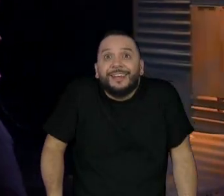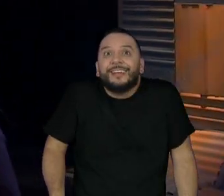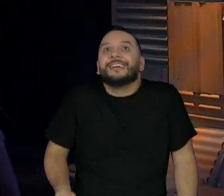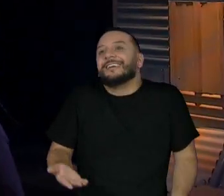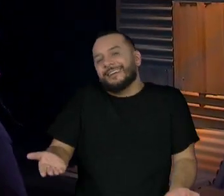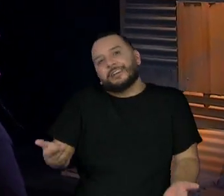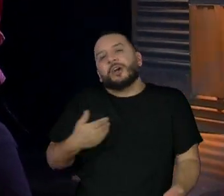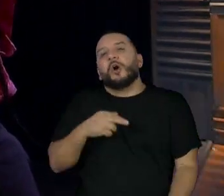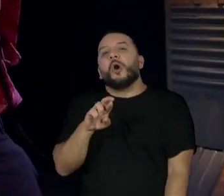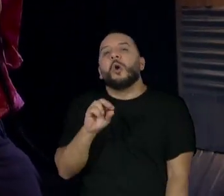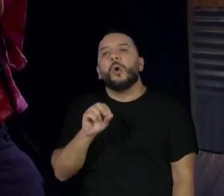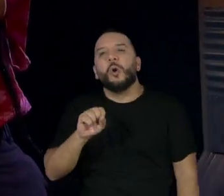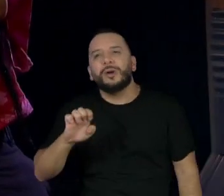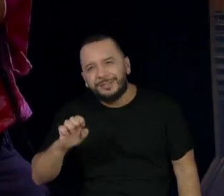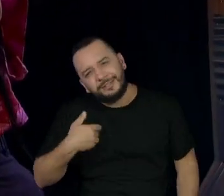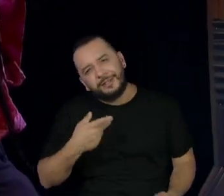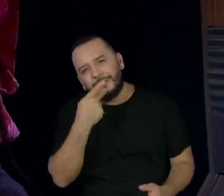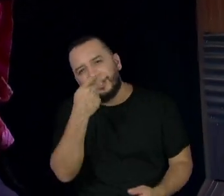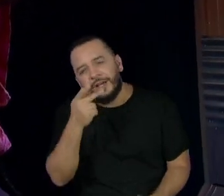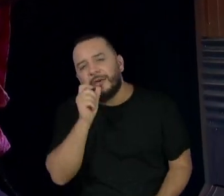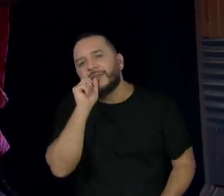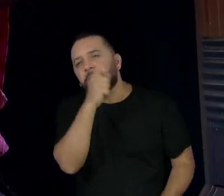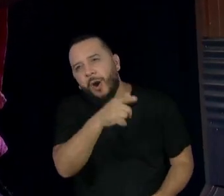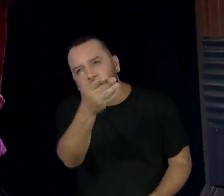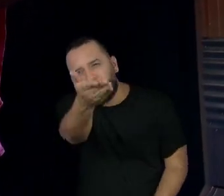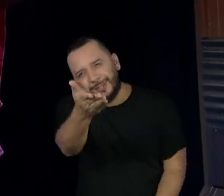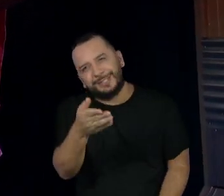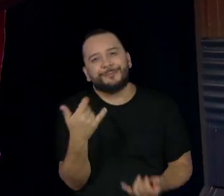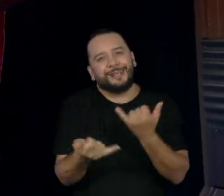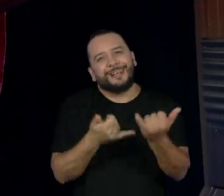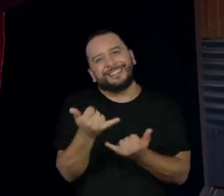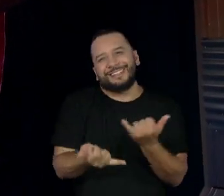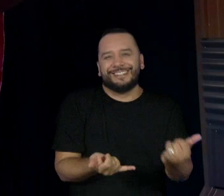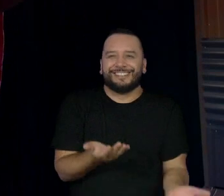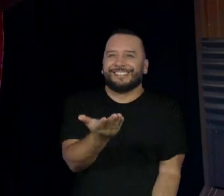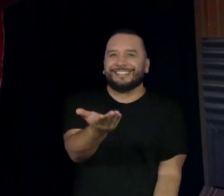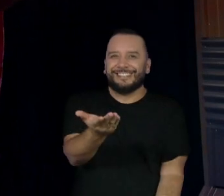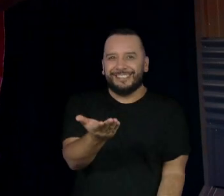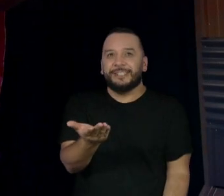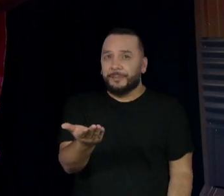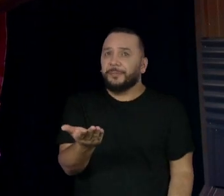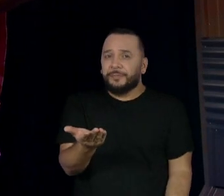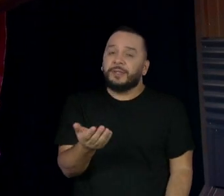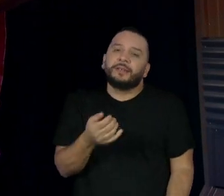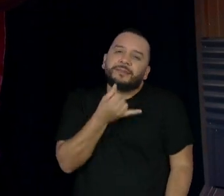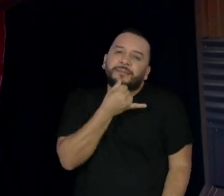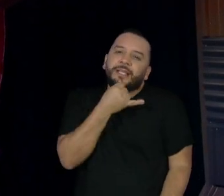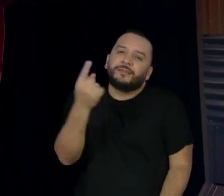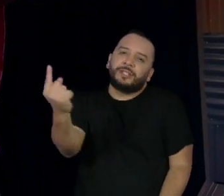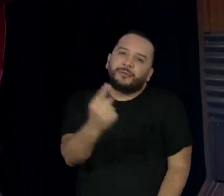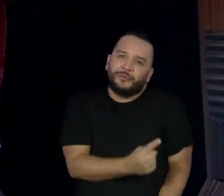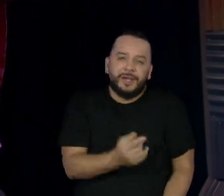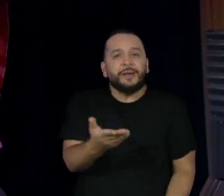Rosimari. Falamos tão mal de você aqui. Falou, mamãe. Mentira, claro. Que pena que você não veio,